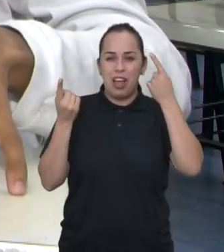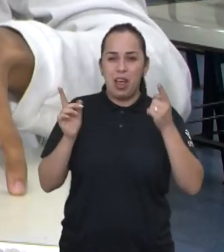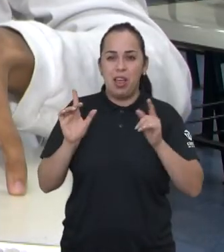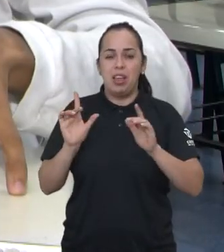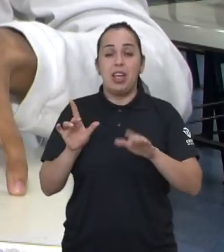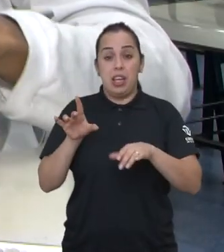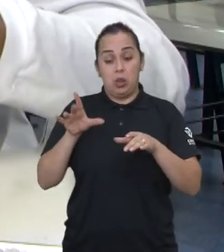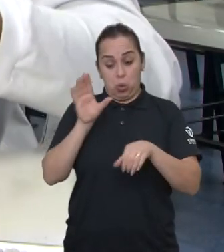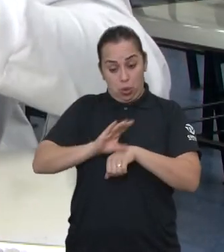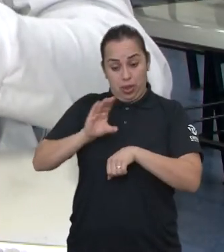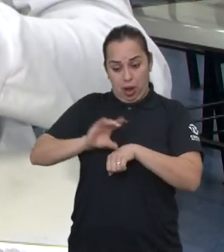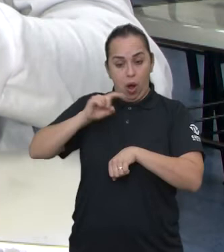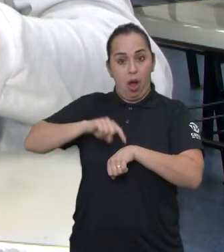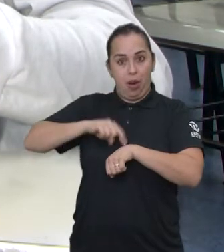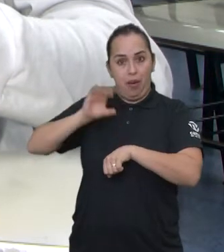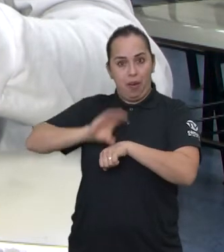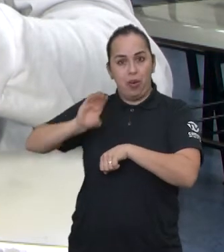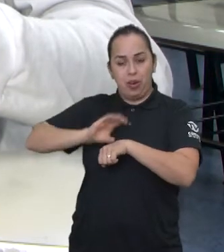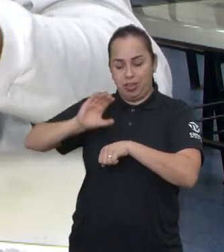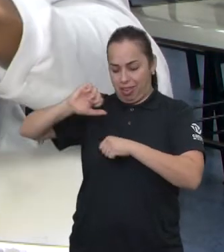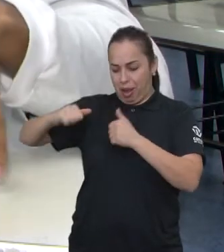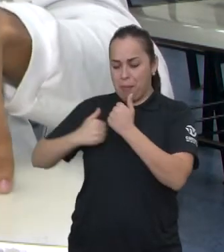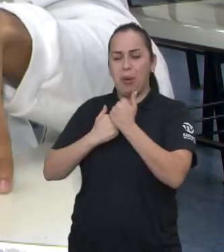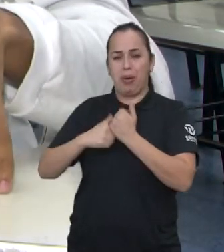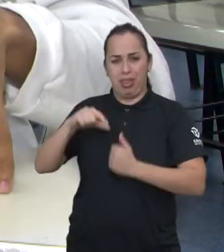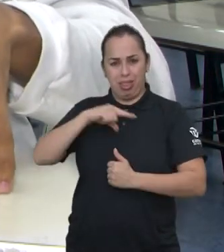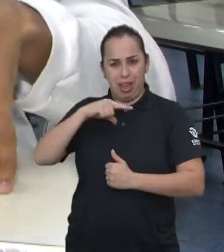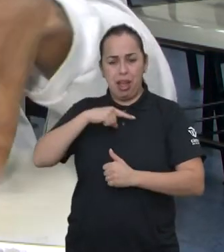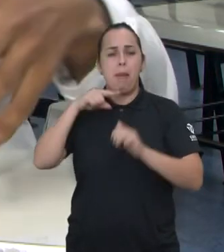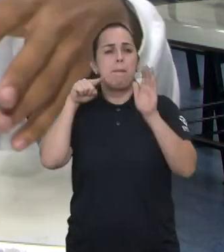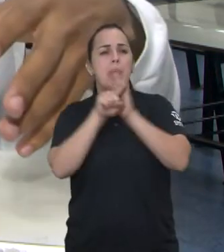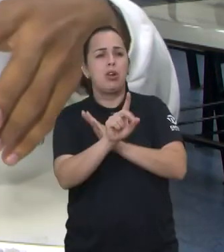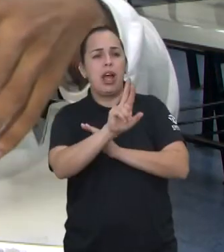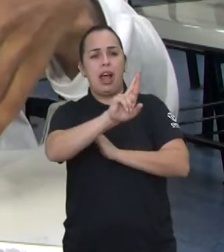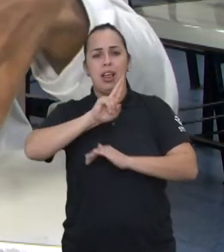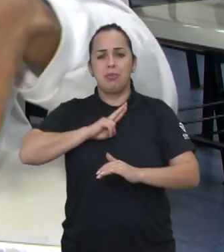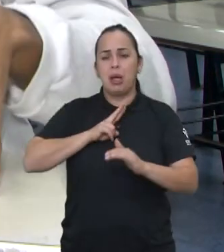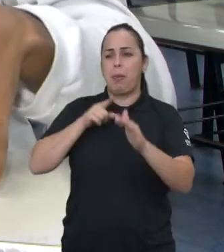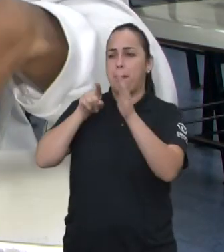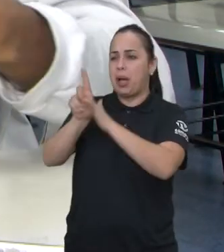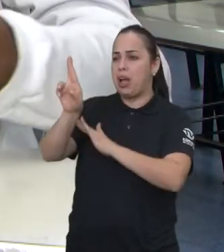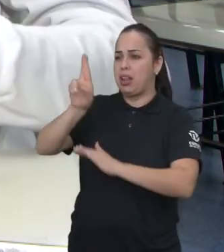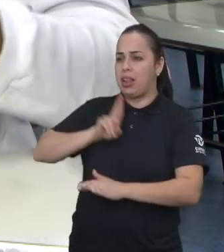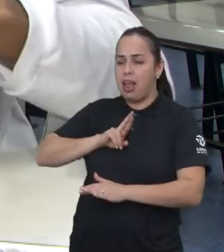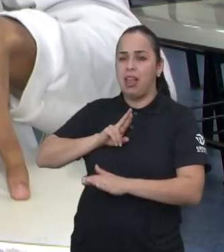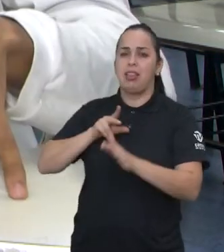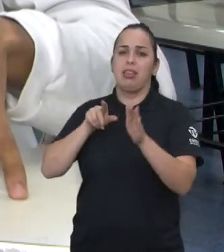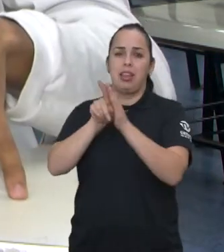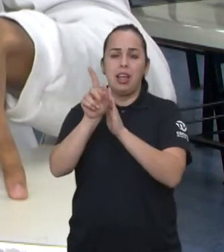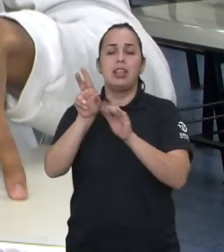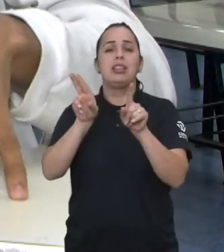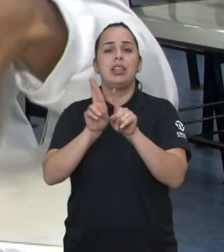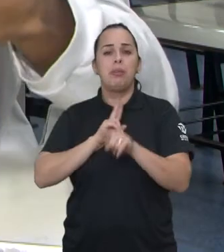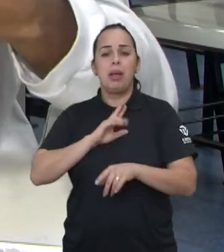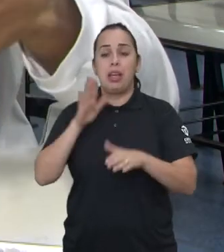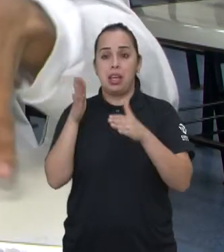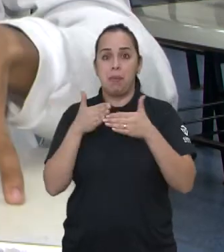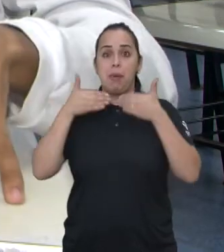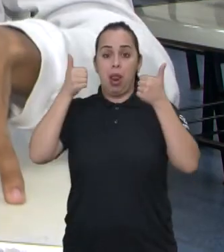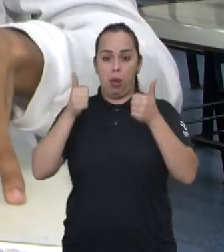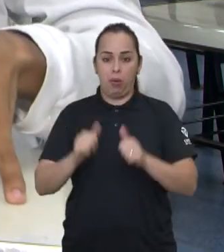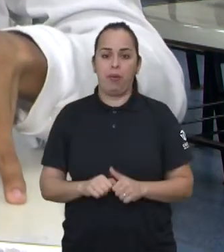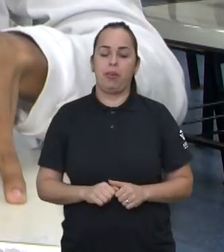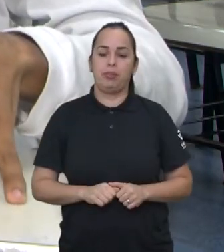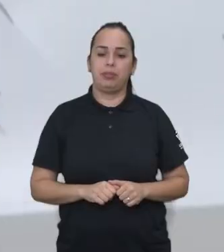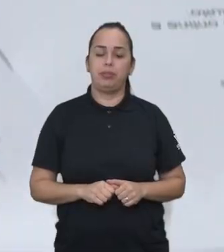essas dúvidas e morre ali e no curso a gente tem esse apoio para perguntar a tirar as dúvidas e no plantão e